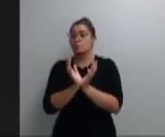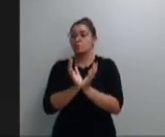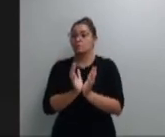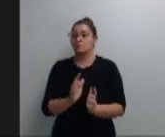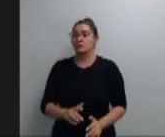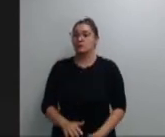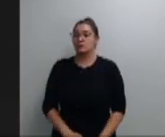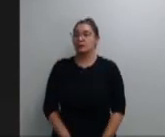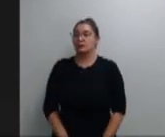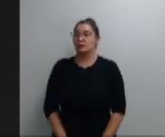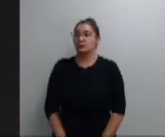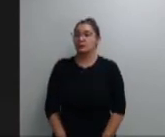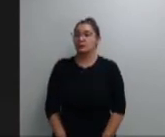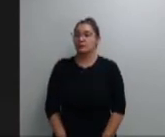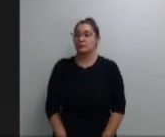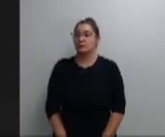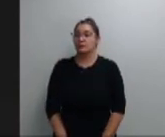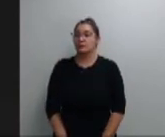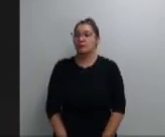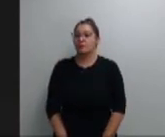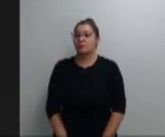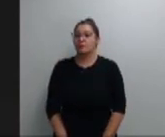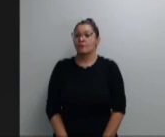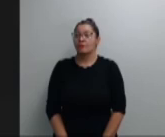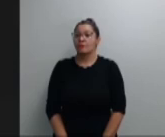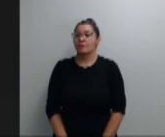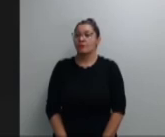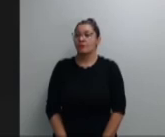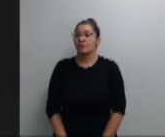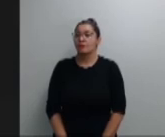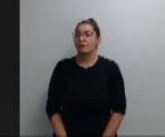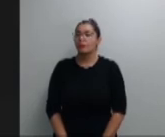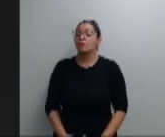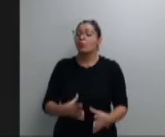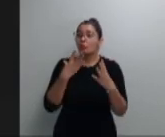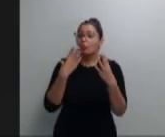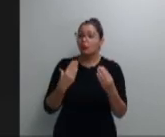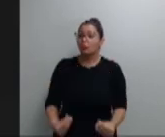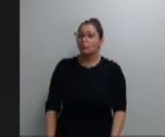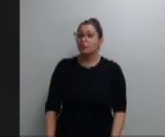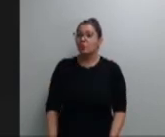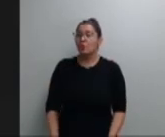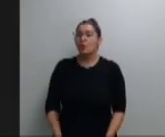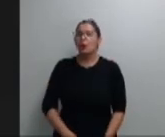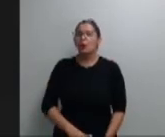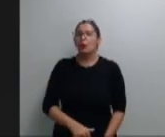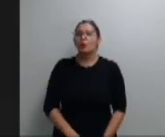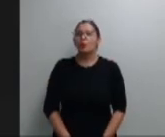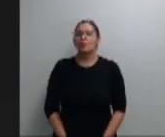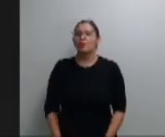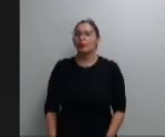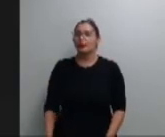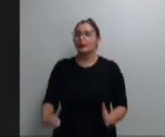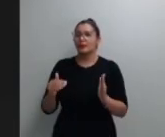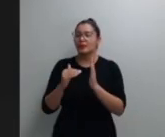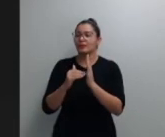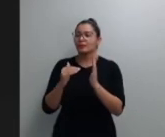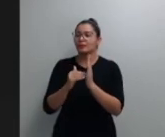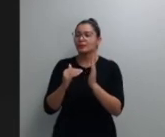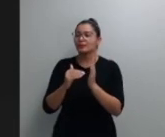registro aí necessário vamos agora para o último voto vista item 7 da minha lista